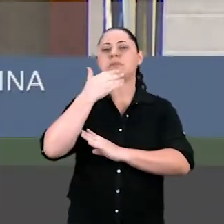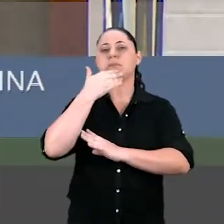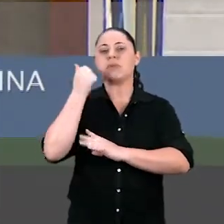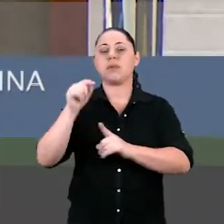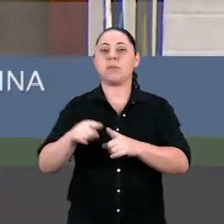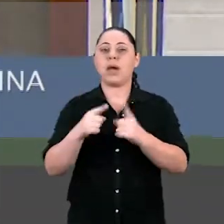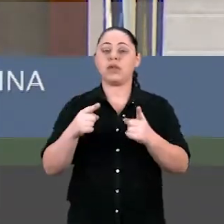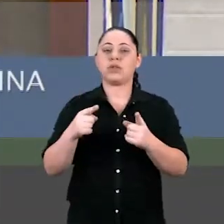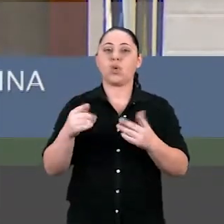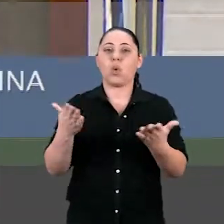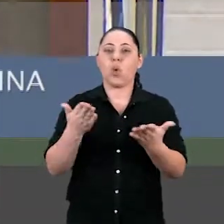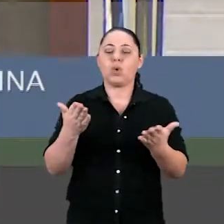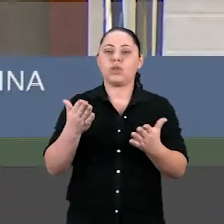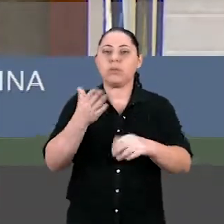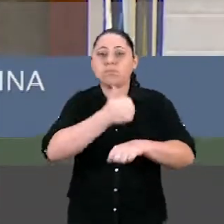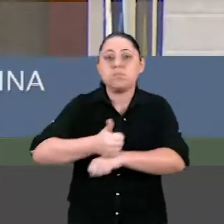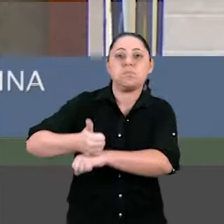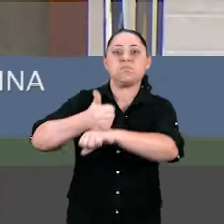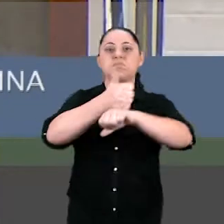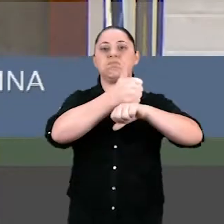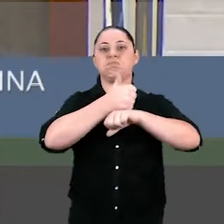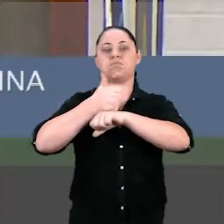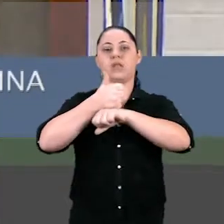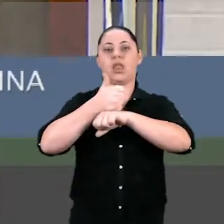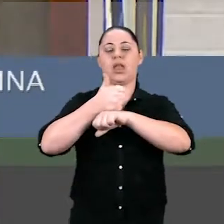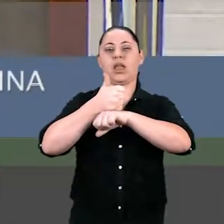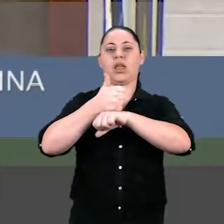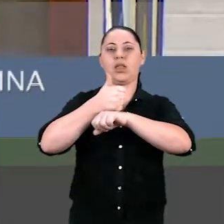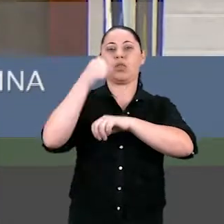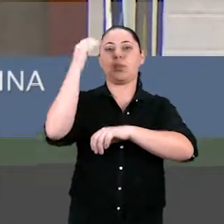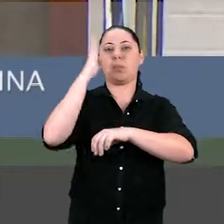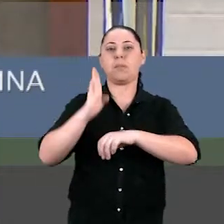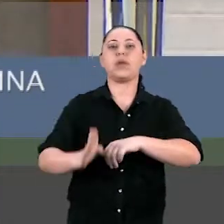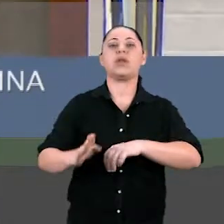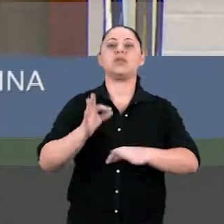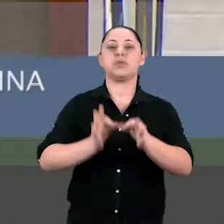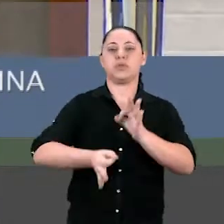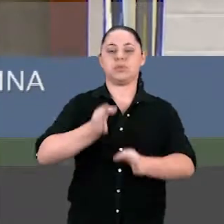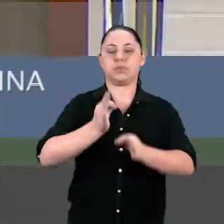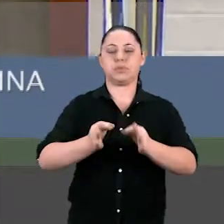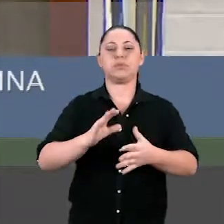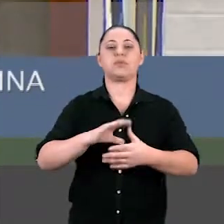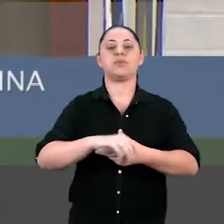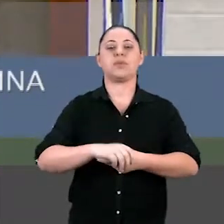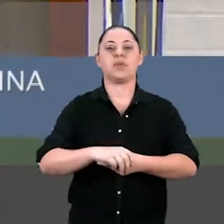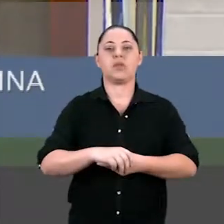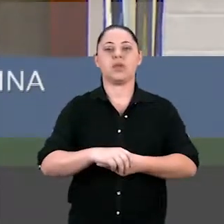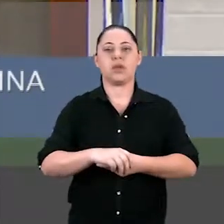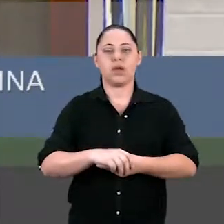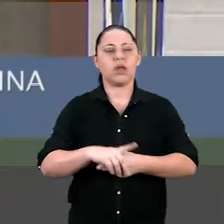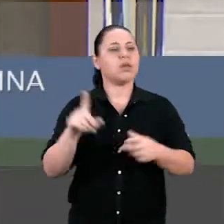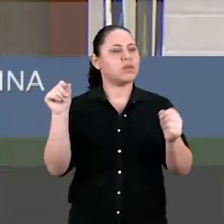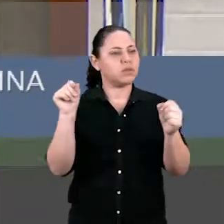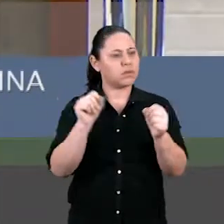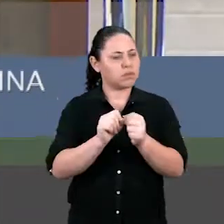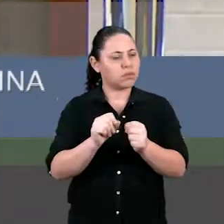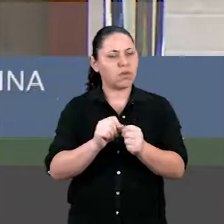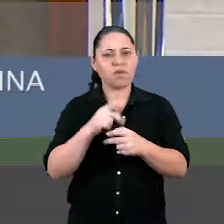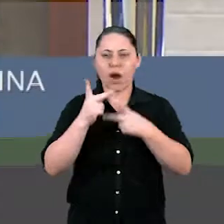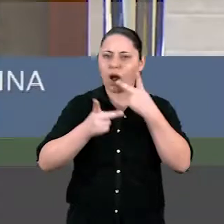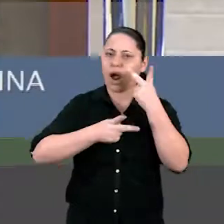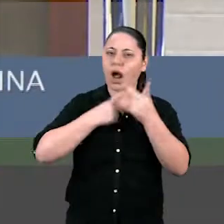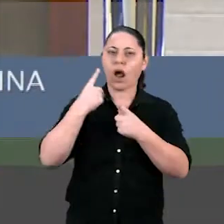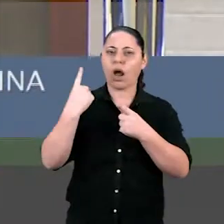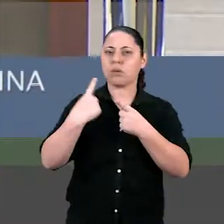atual momento, é a expressão do que há de melhor na magistratura brasileira. E faço isso